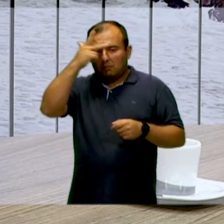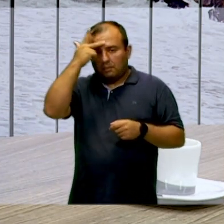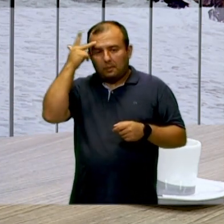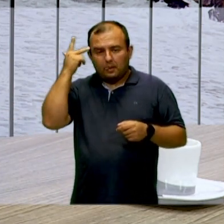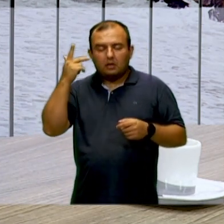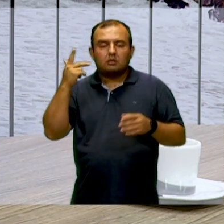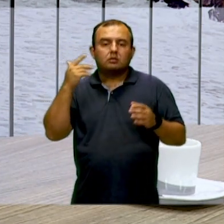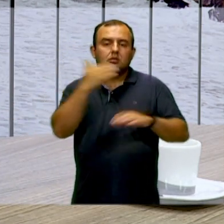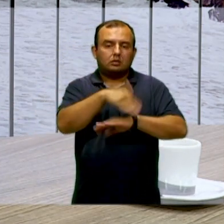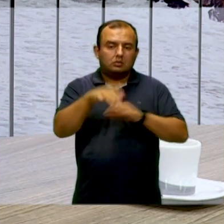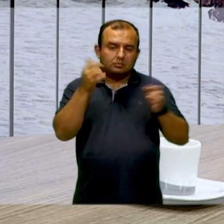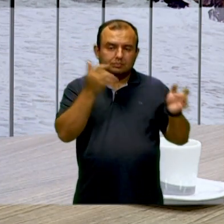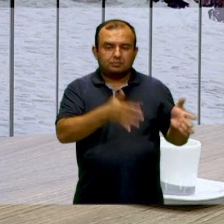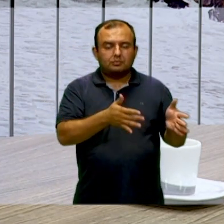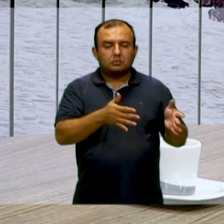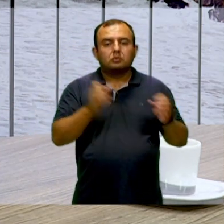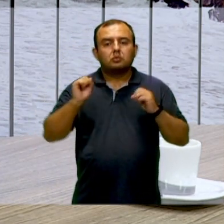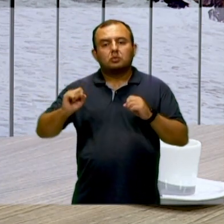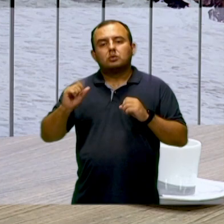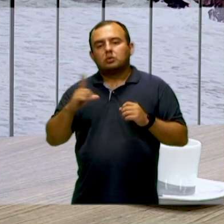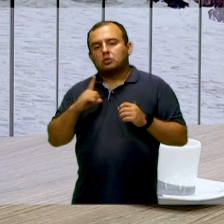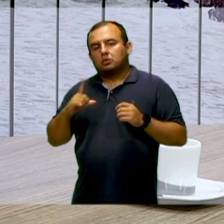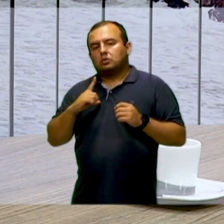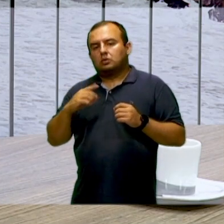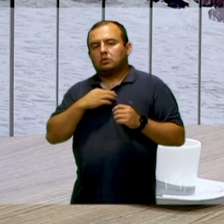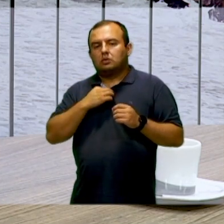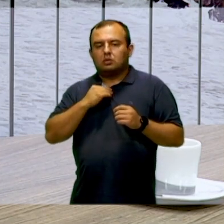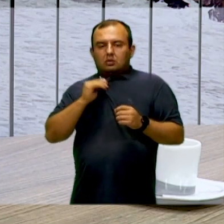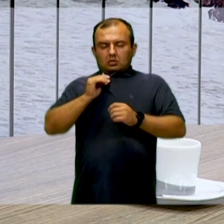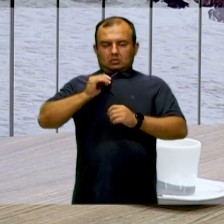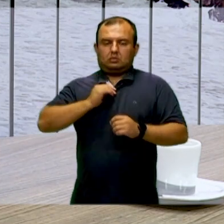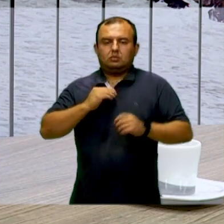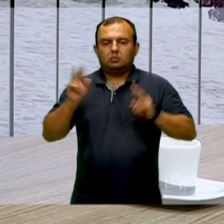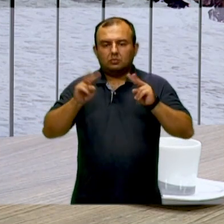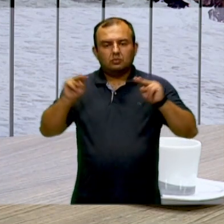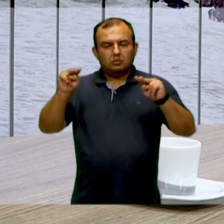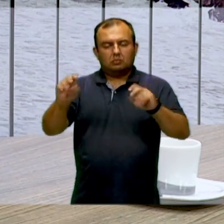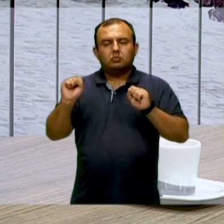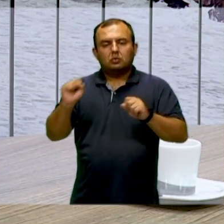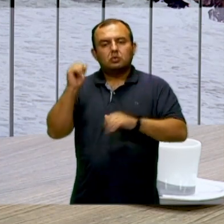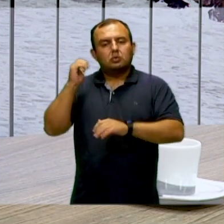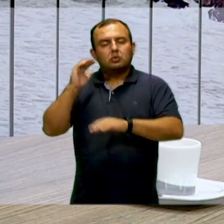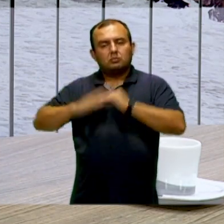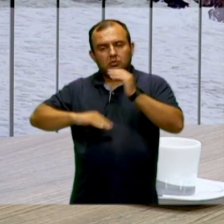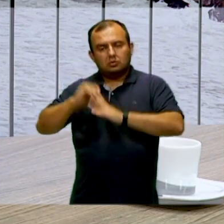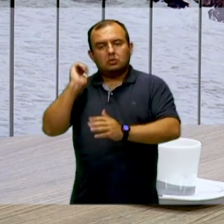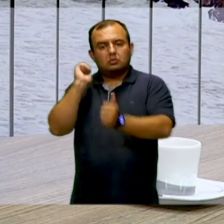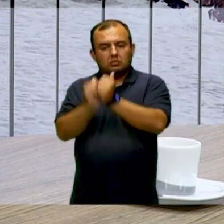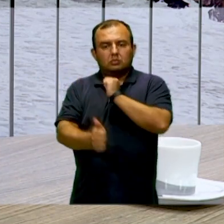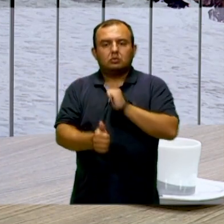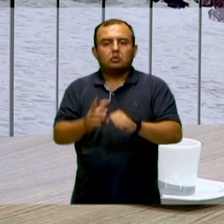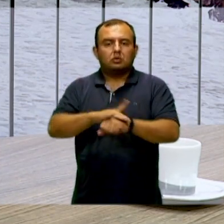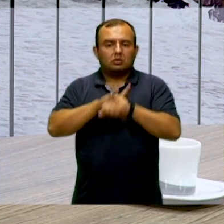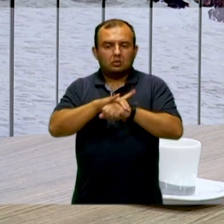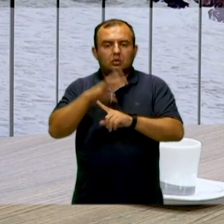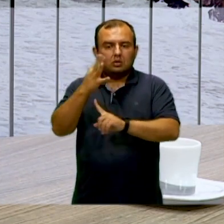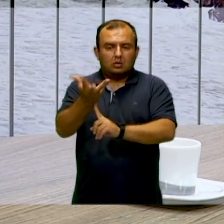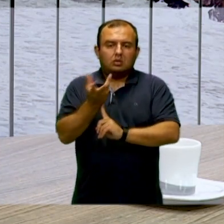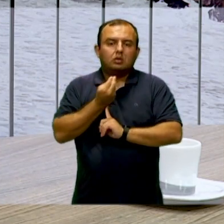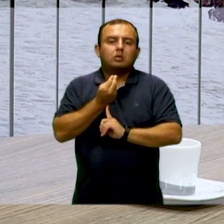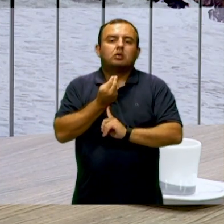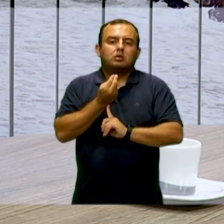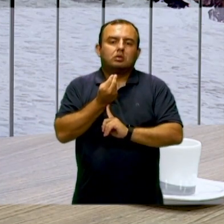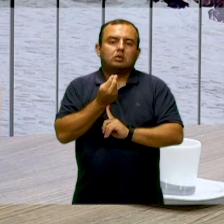situação de rua possam ter uma visão diferente, possam praticar um esporte, possa garantir arte para